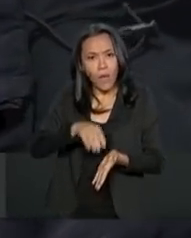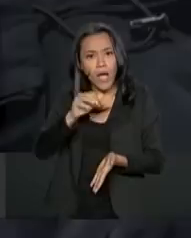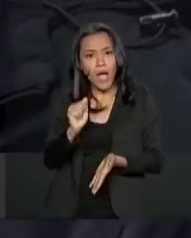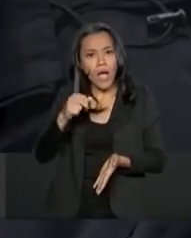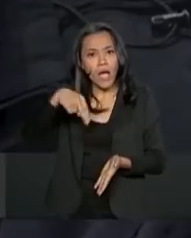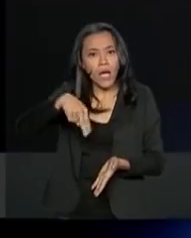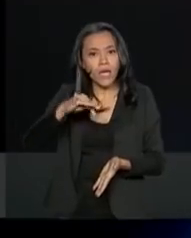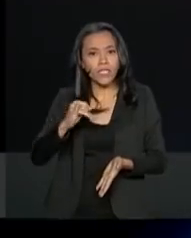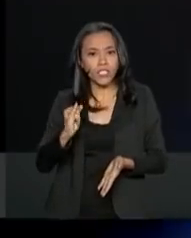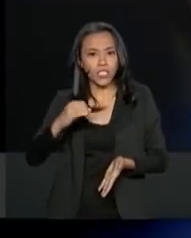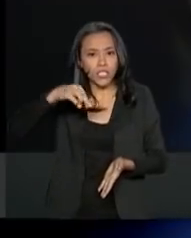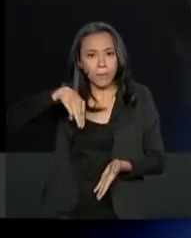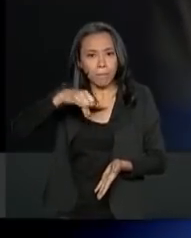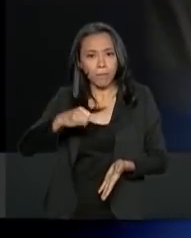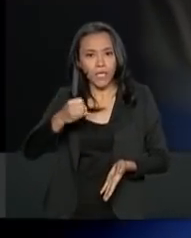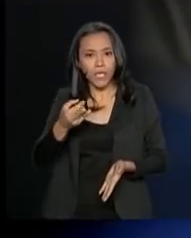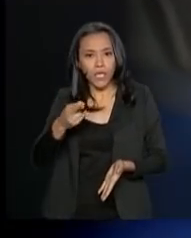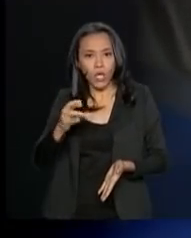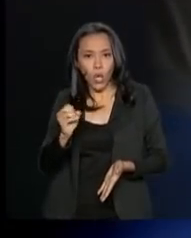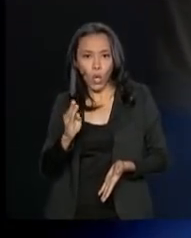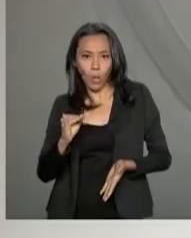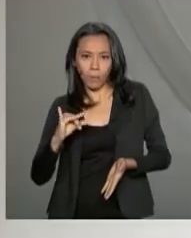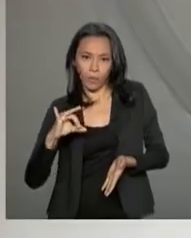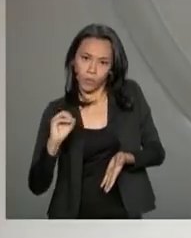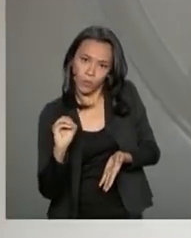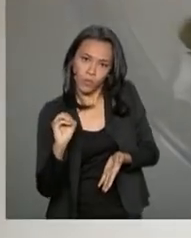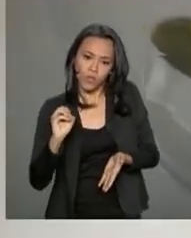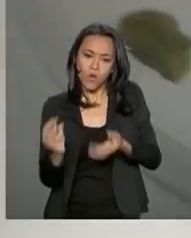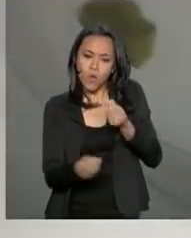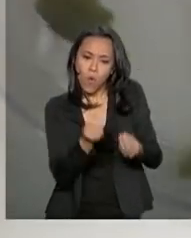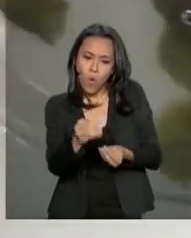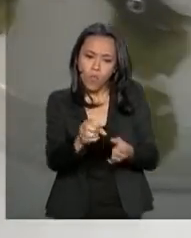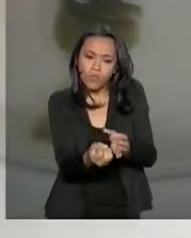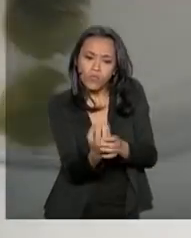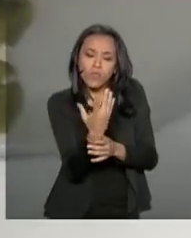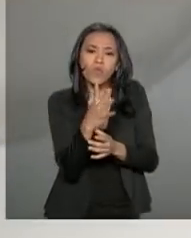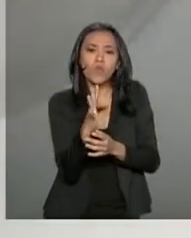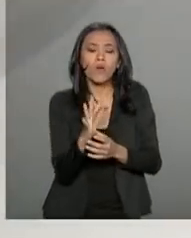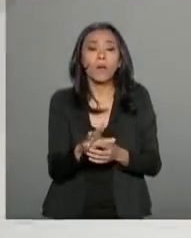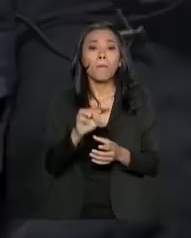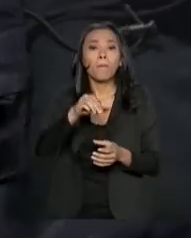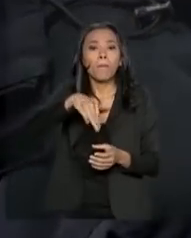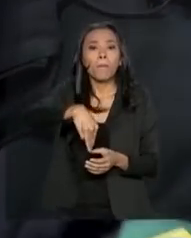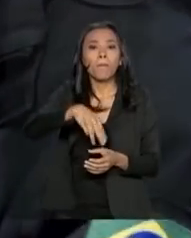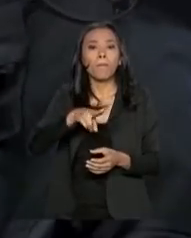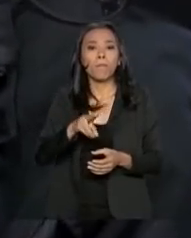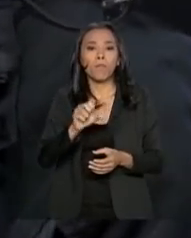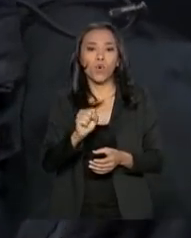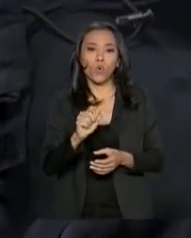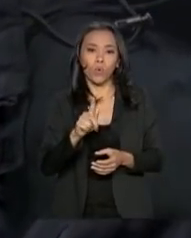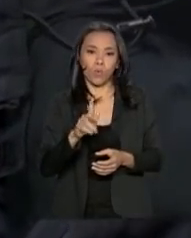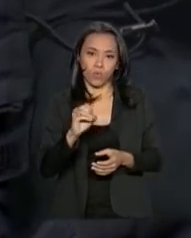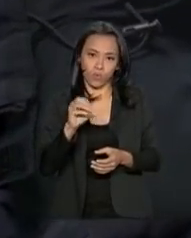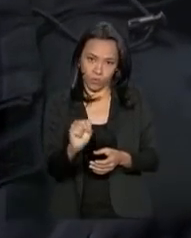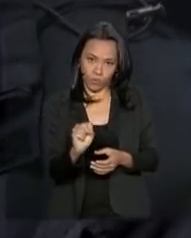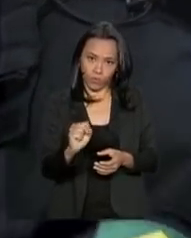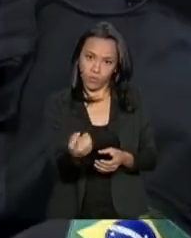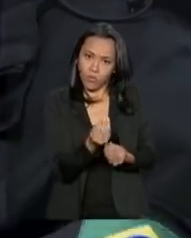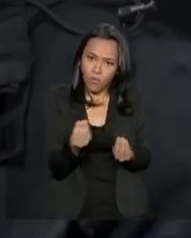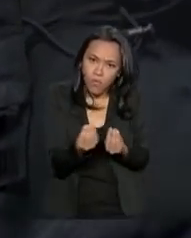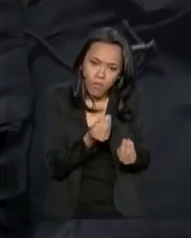de moléculas produzidas por briófitas, né, por musgos, aqui na Antártica, né? Tem uma outra linha de pesquisa também